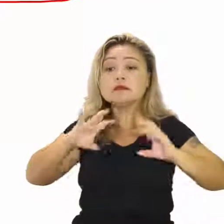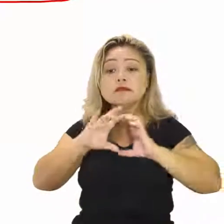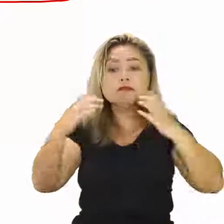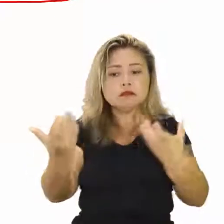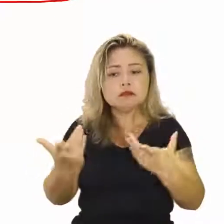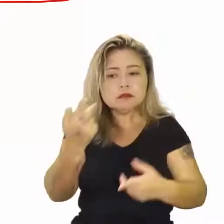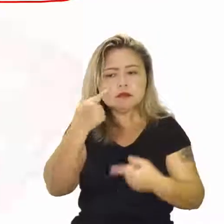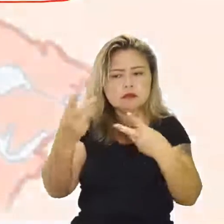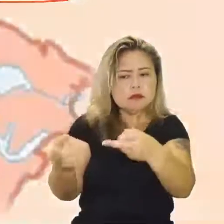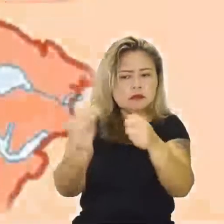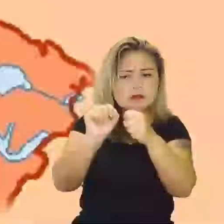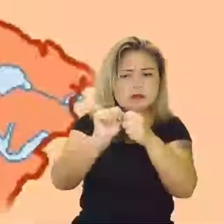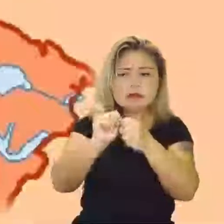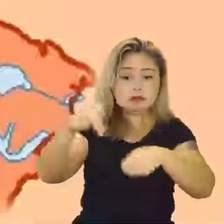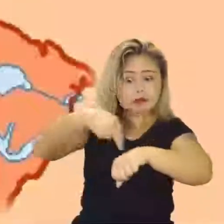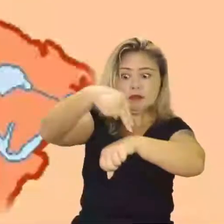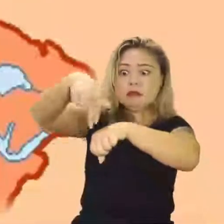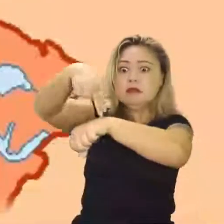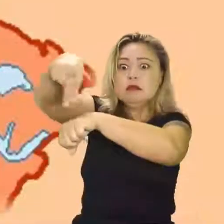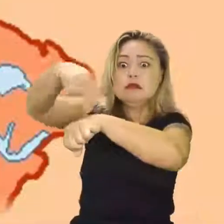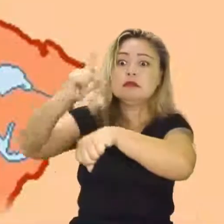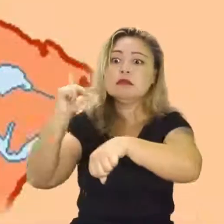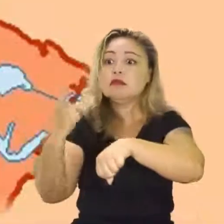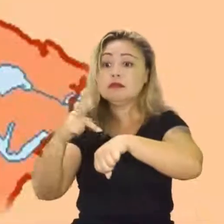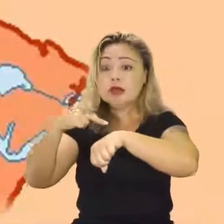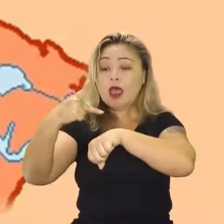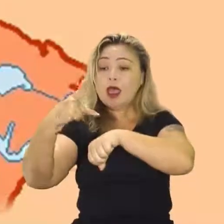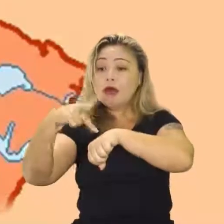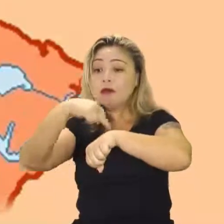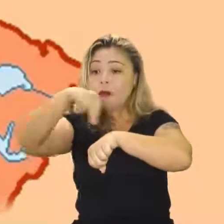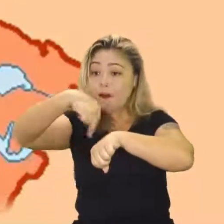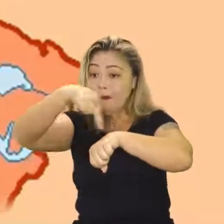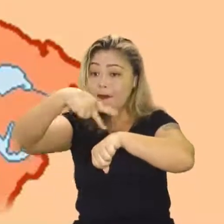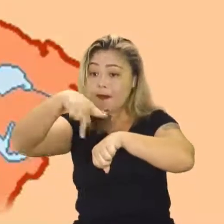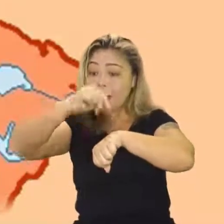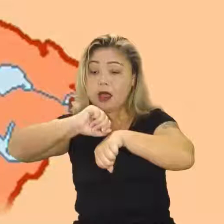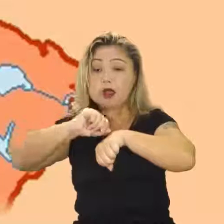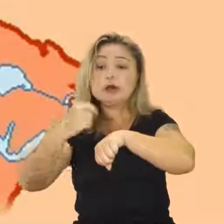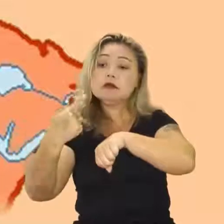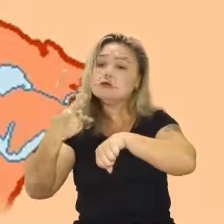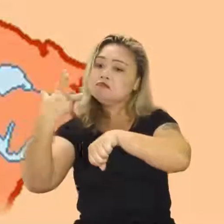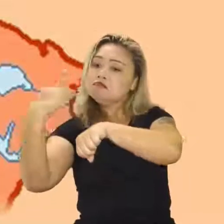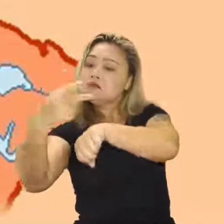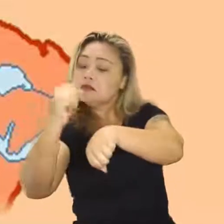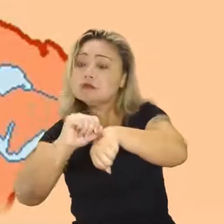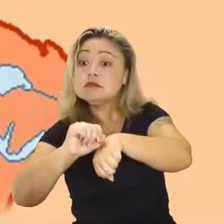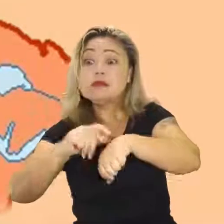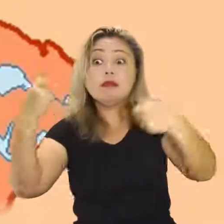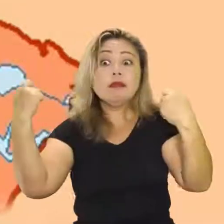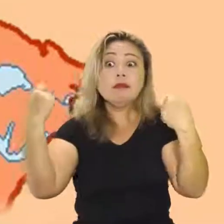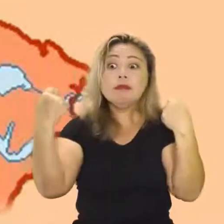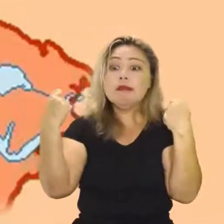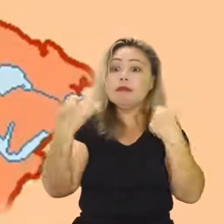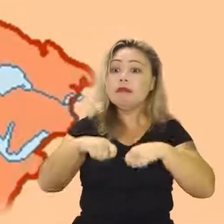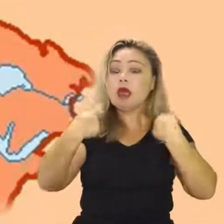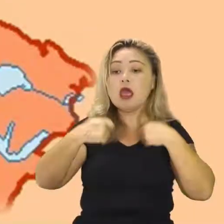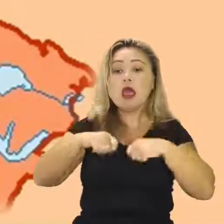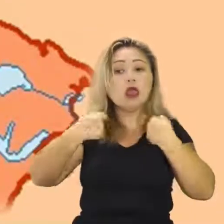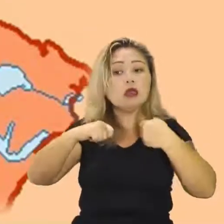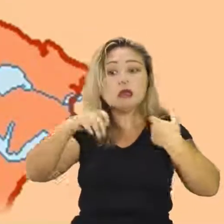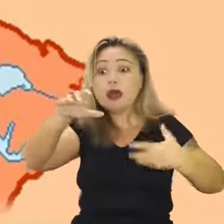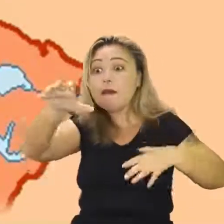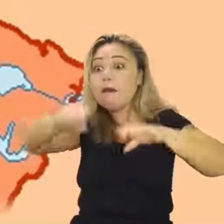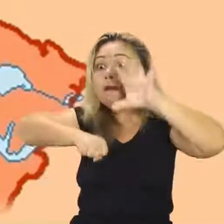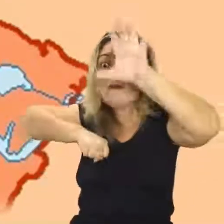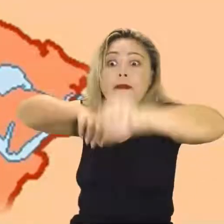Percebam vocês que essas nações vitoriosas, elas precisavam agora pegar os louros de sua